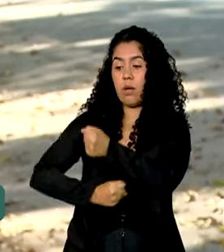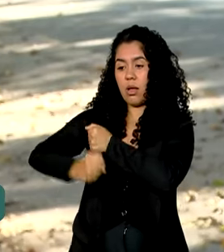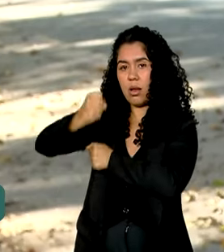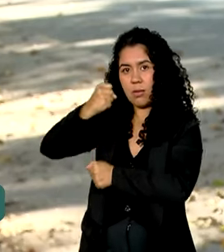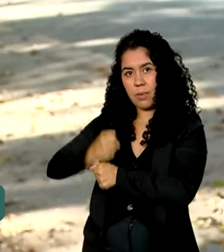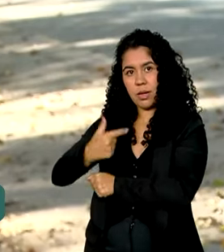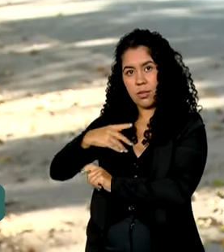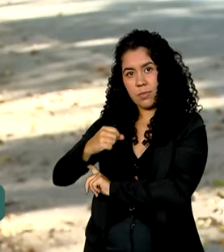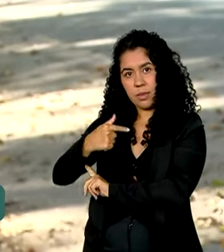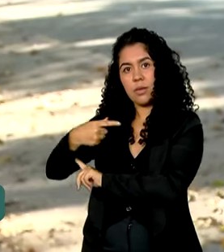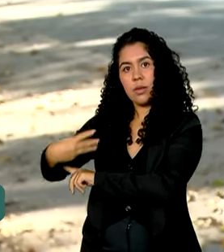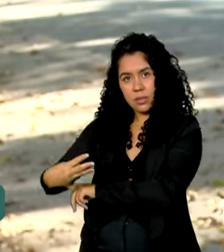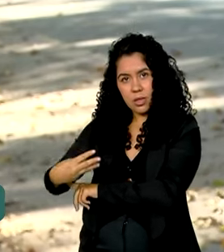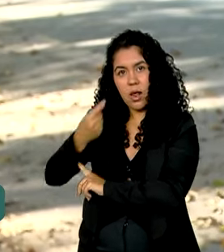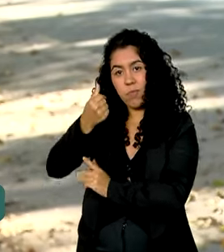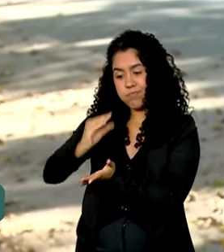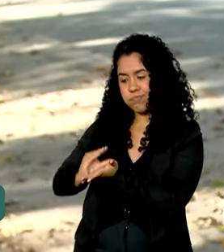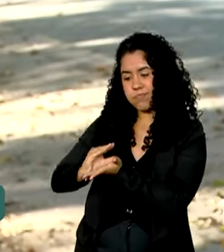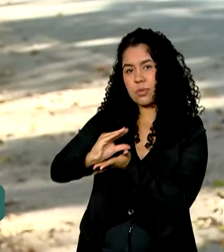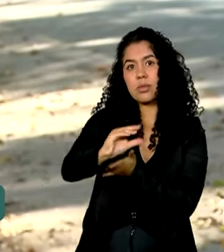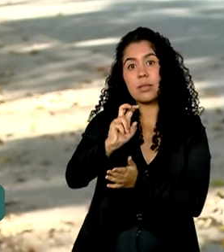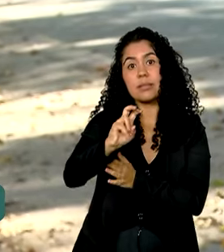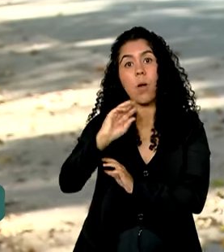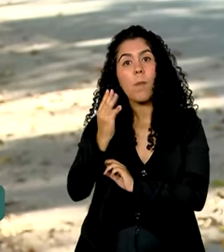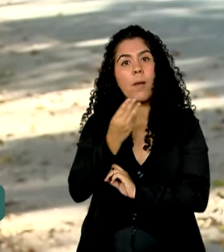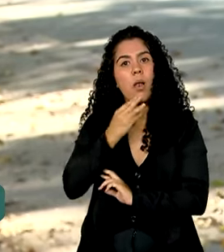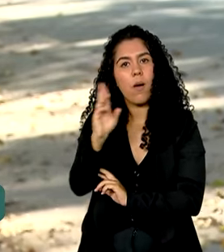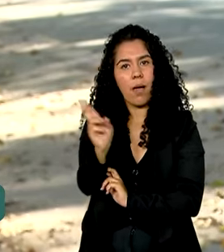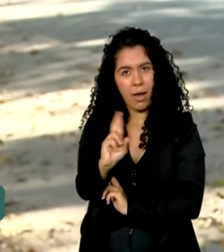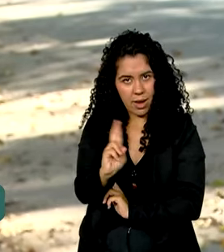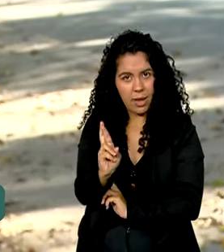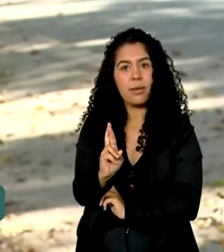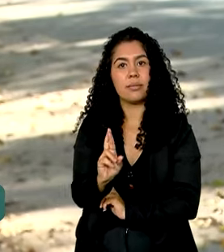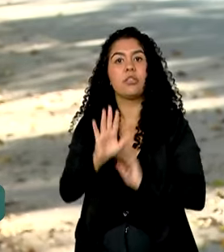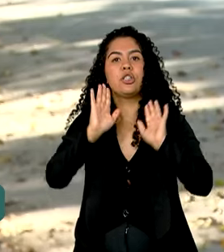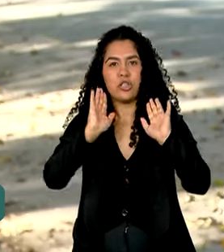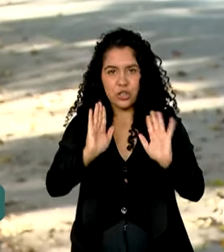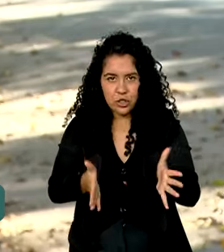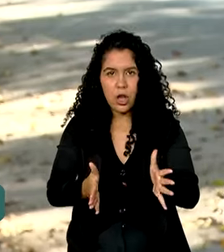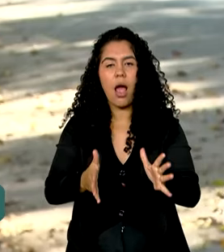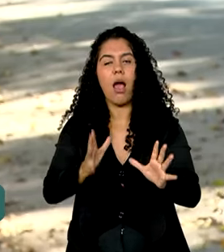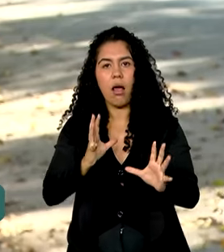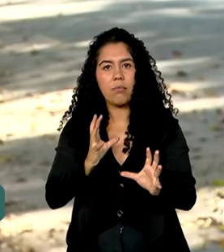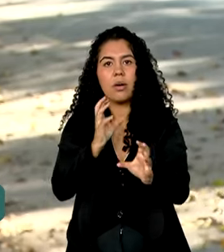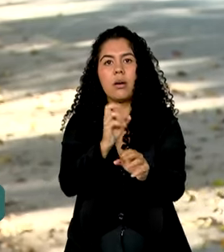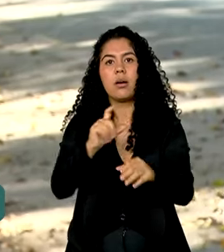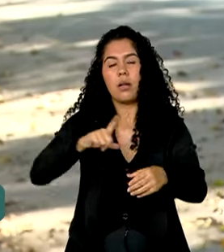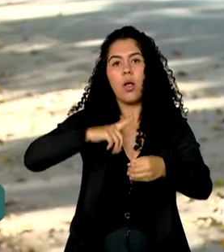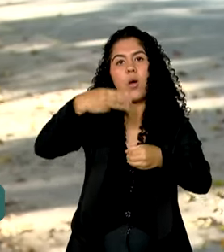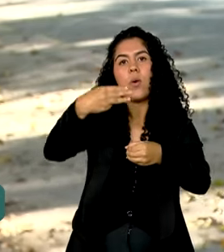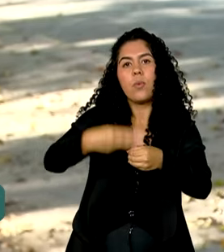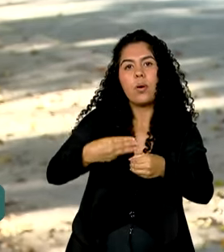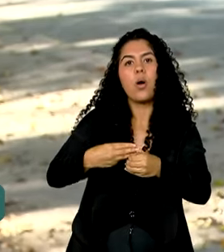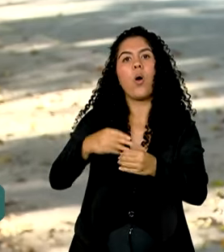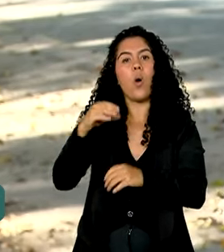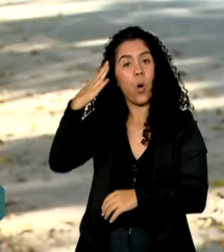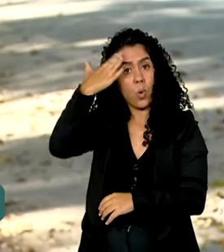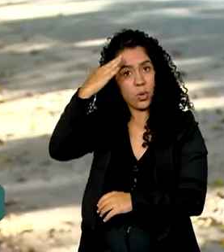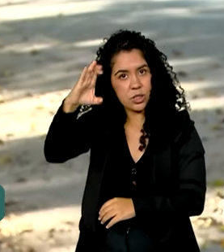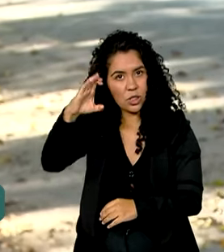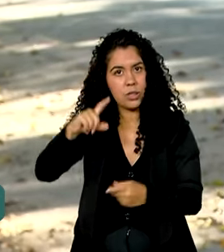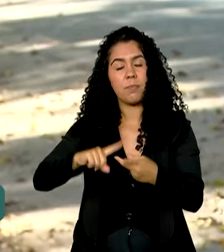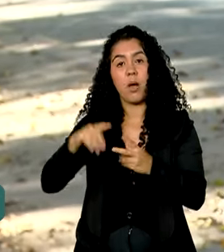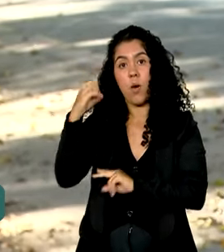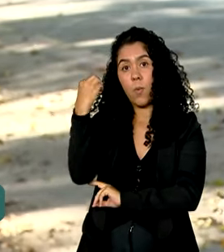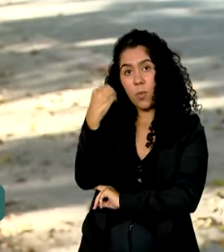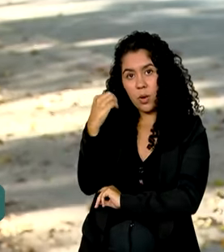passado, com um investimento de 5 milhões de reais. Já foram contempladas as cidades de Curitiba, Porto Alegre